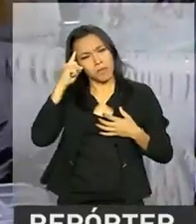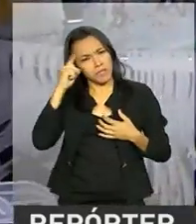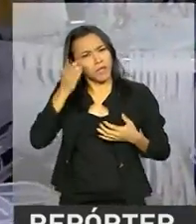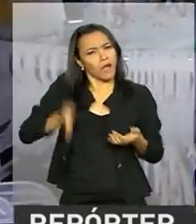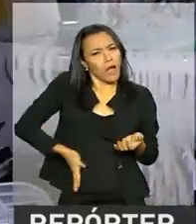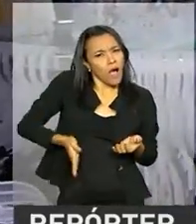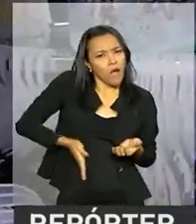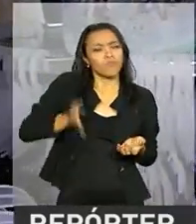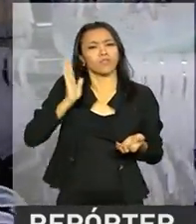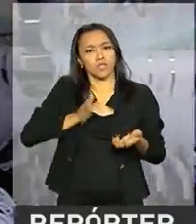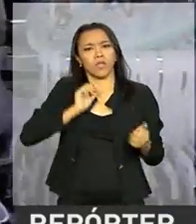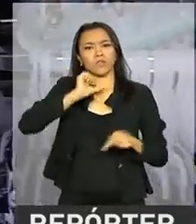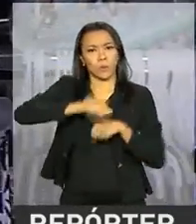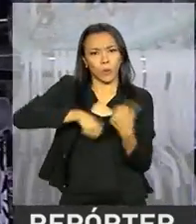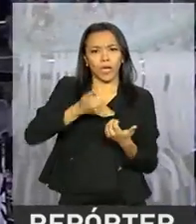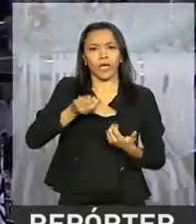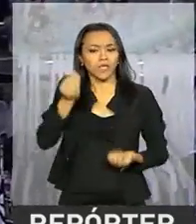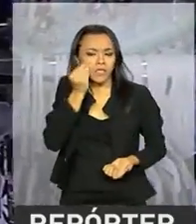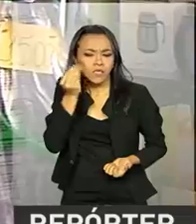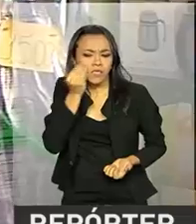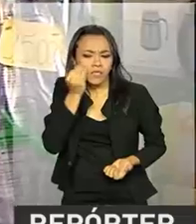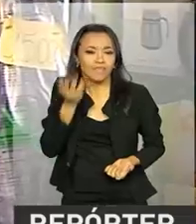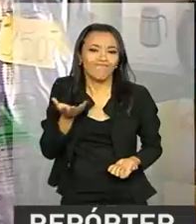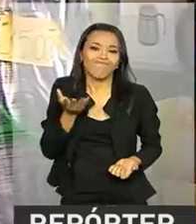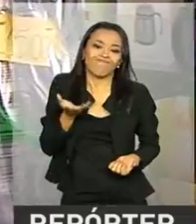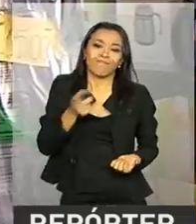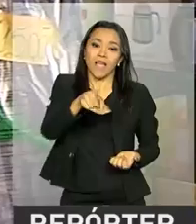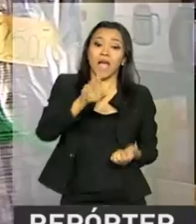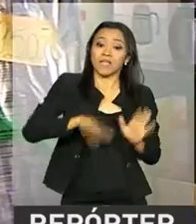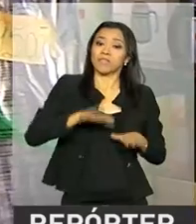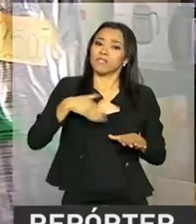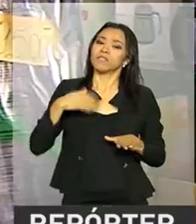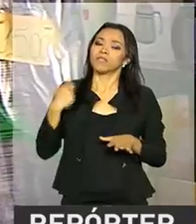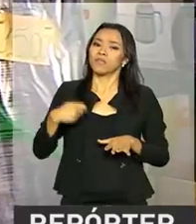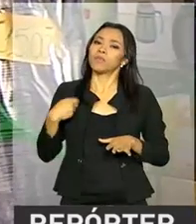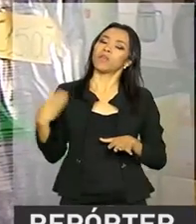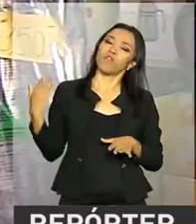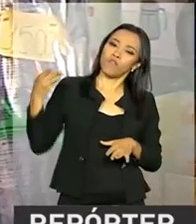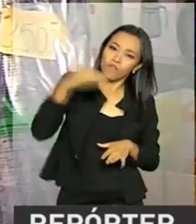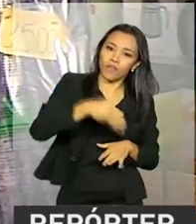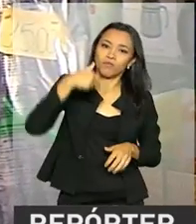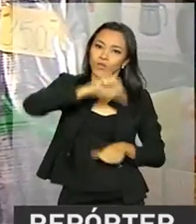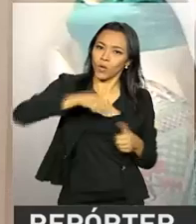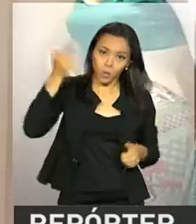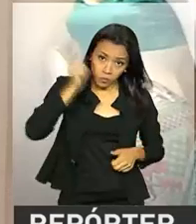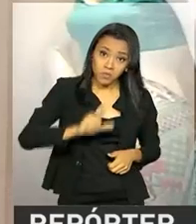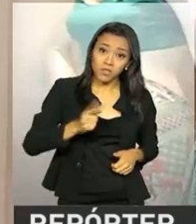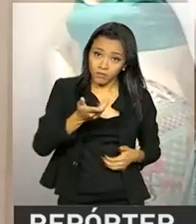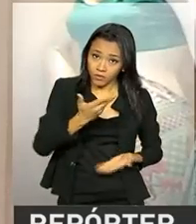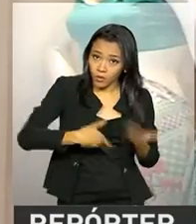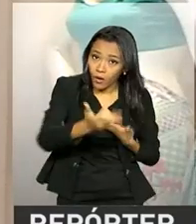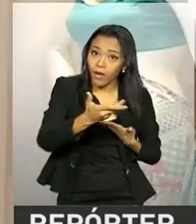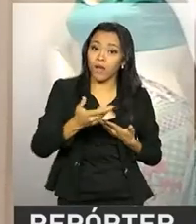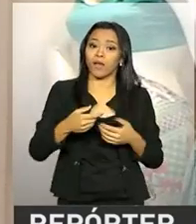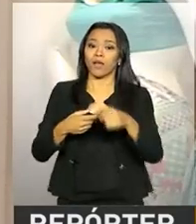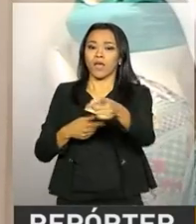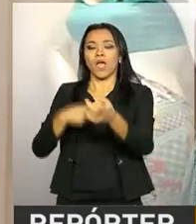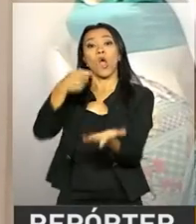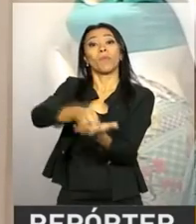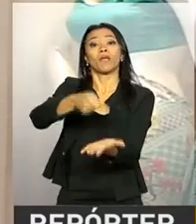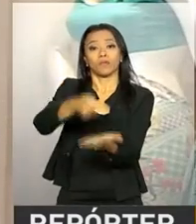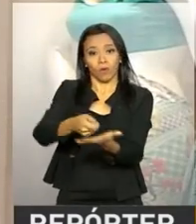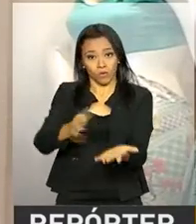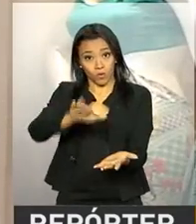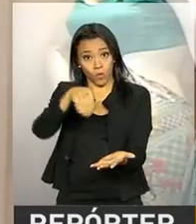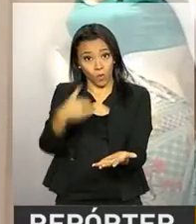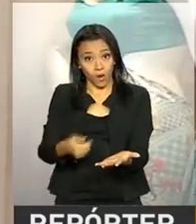Às vezes eu não quis experimentar e a pessoa trocou quando não dá eu sempre eu venho e troco e consigo numa boa a troca do produto é obrigatória